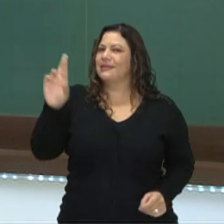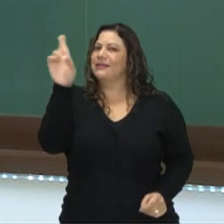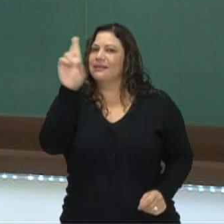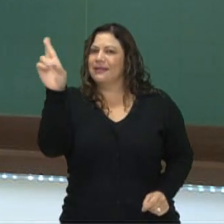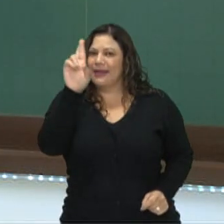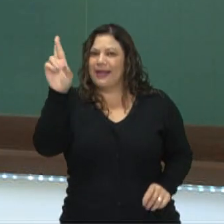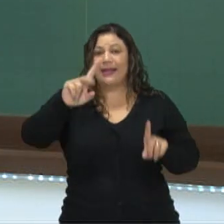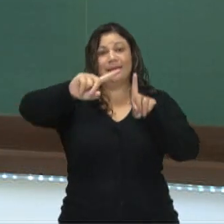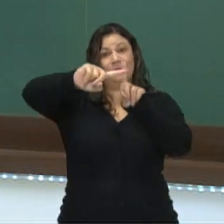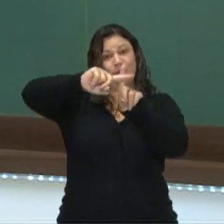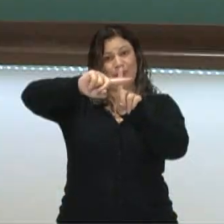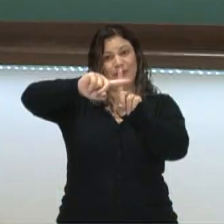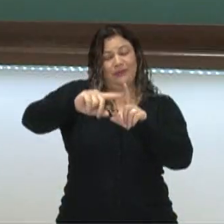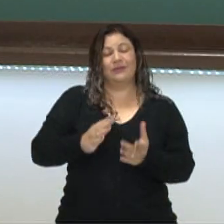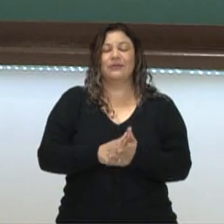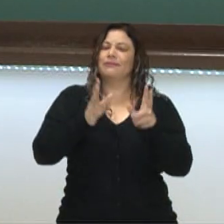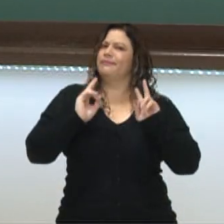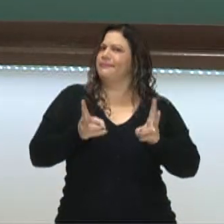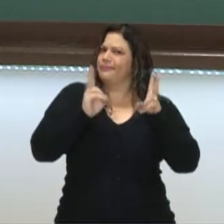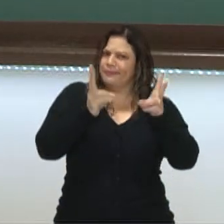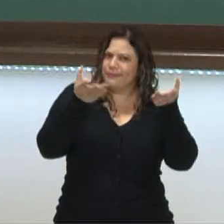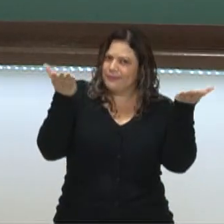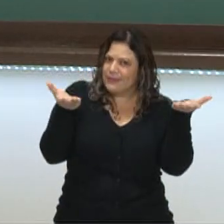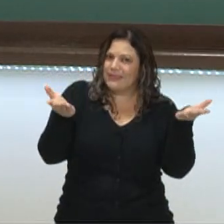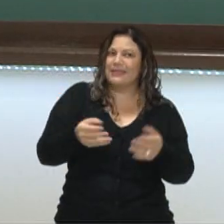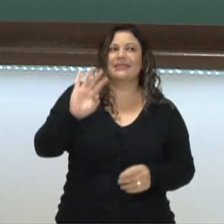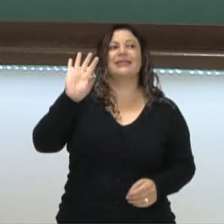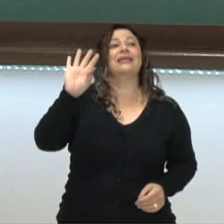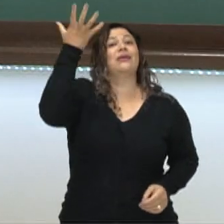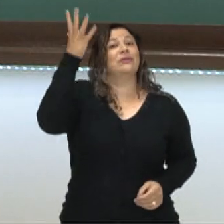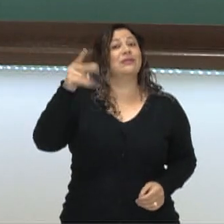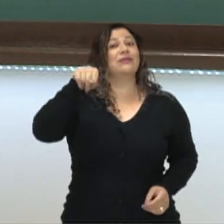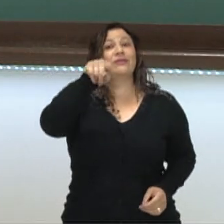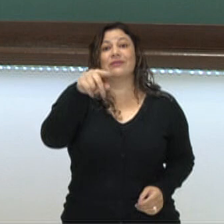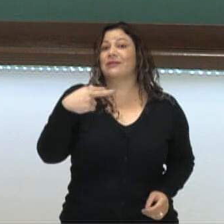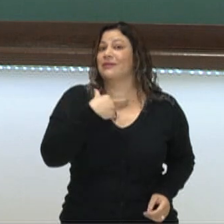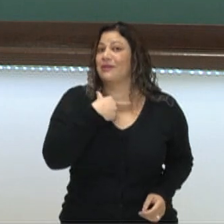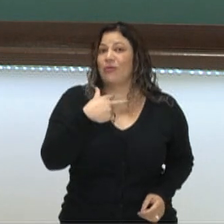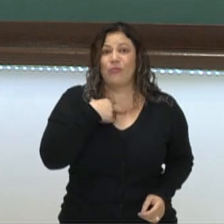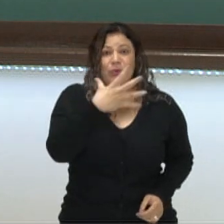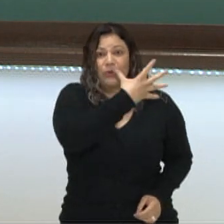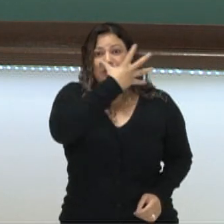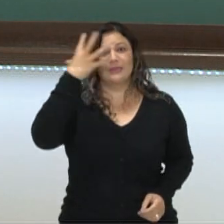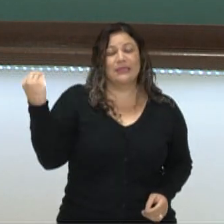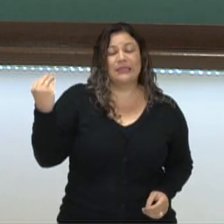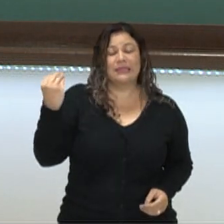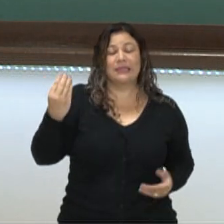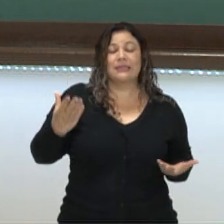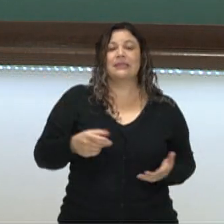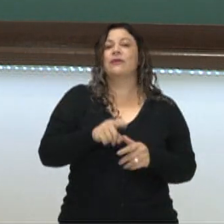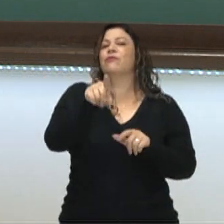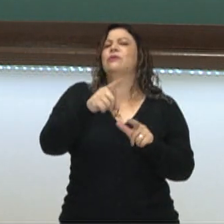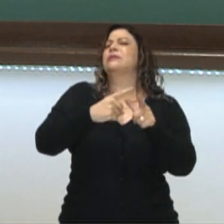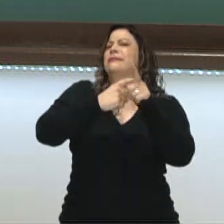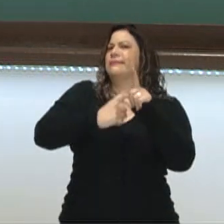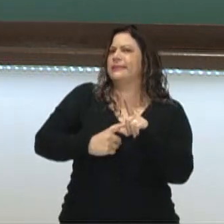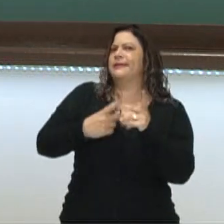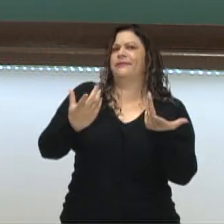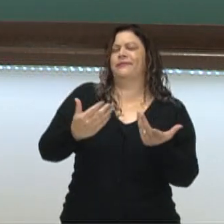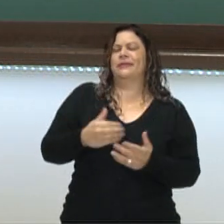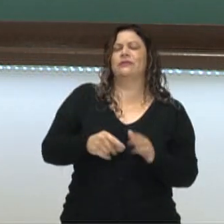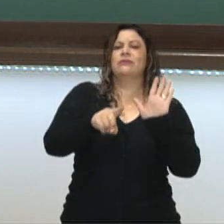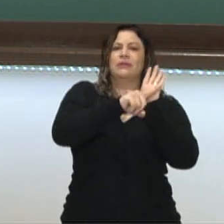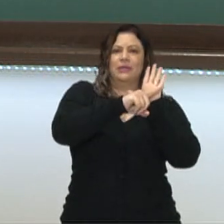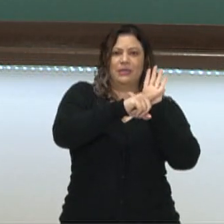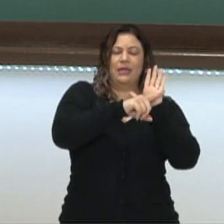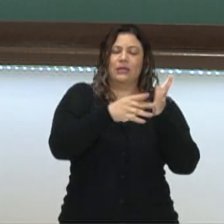R$430 positivos. E é sempre assim que acontece. Então, você não pode esquecer que quando você está devendo, quando o teu saldo está